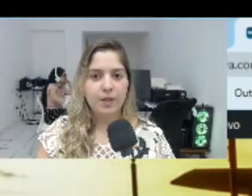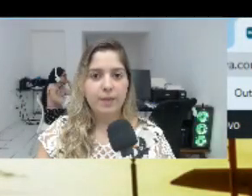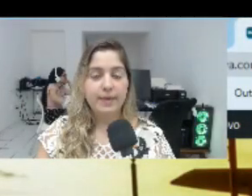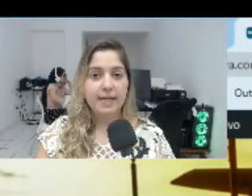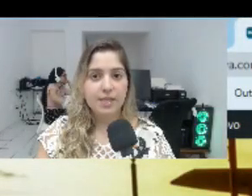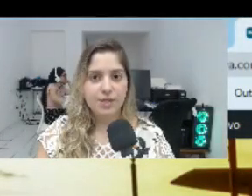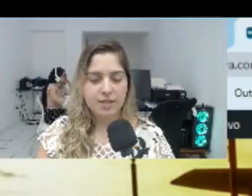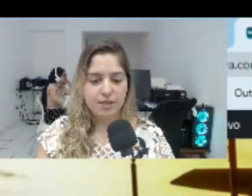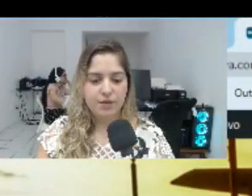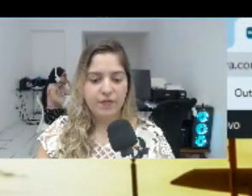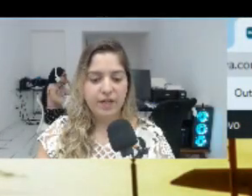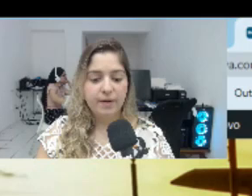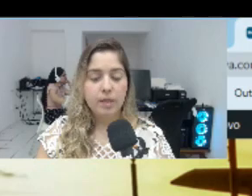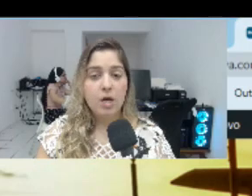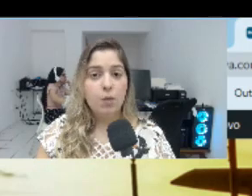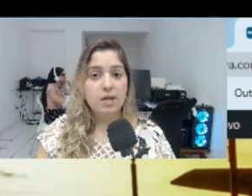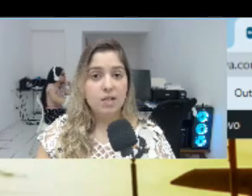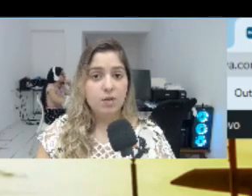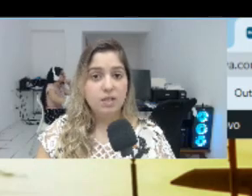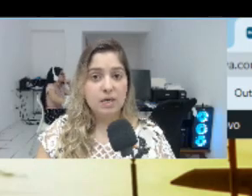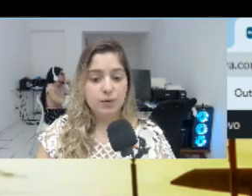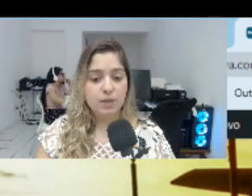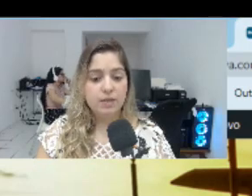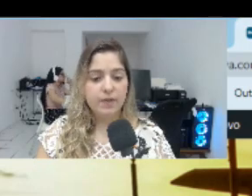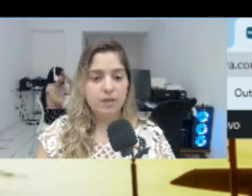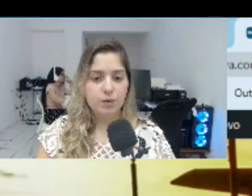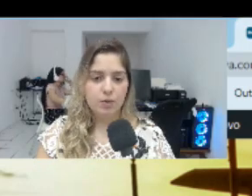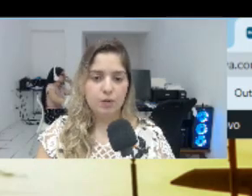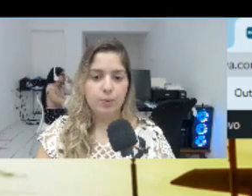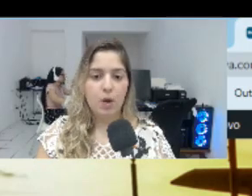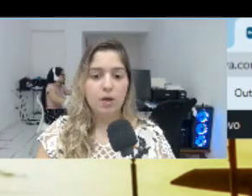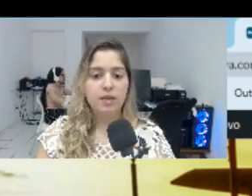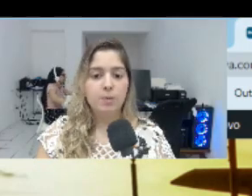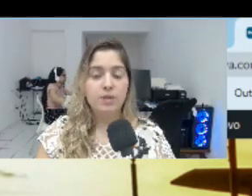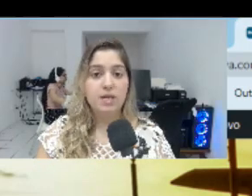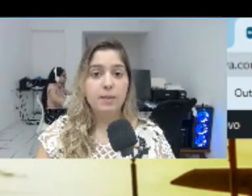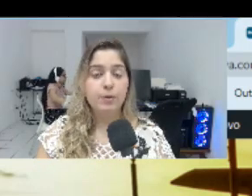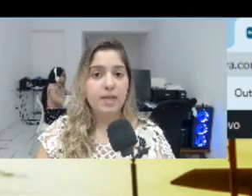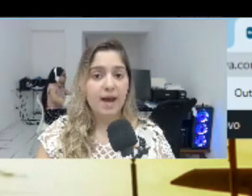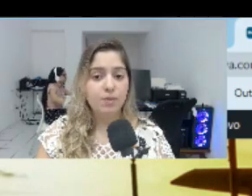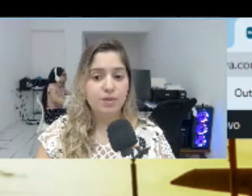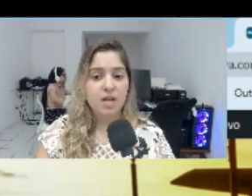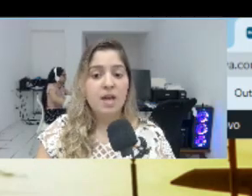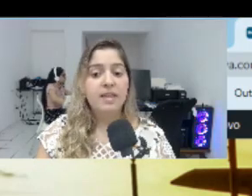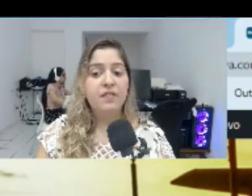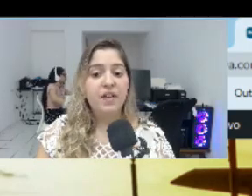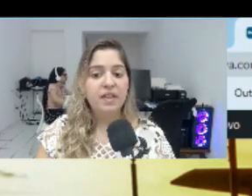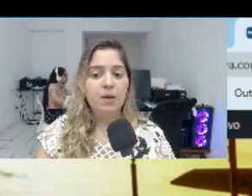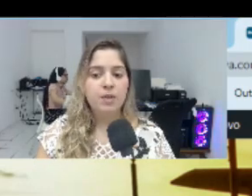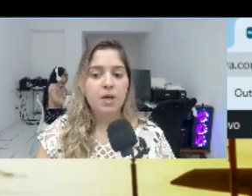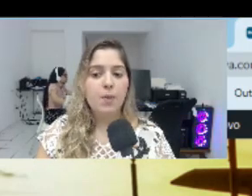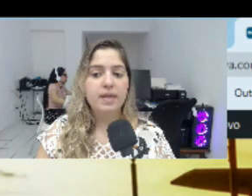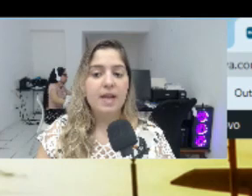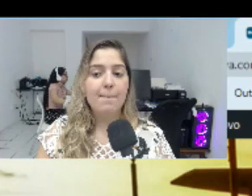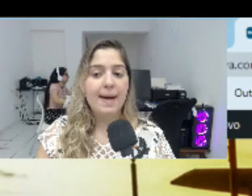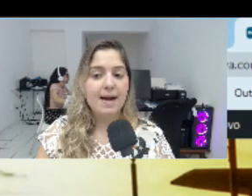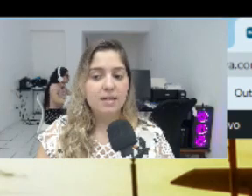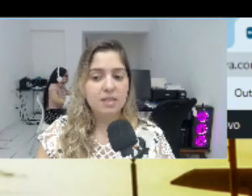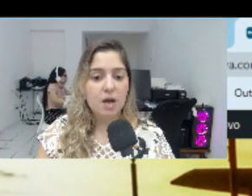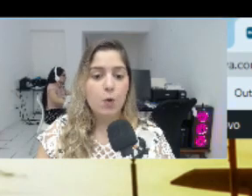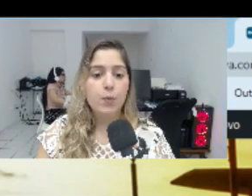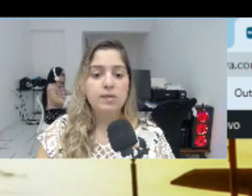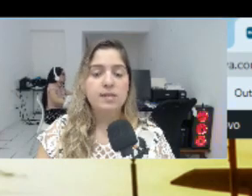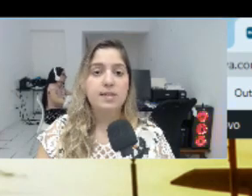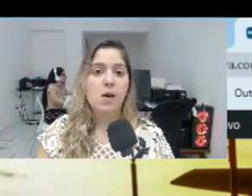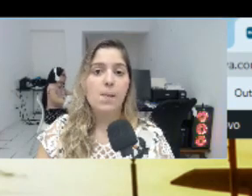nosso programa desta sexta-feira. Com as atualizações feitas no nosso blog, temos que deputados defendem a união entre a